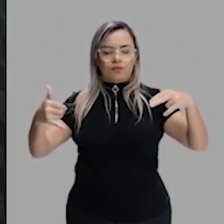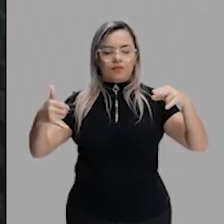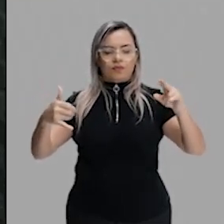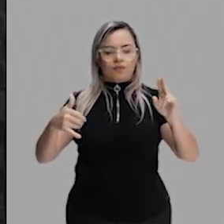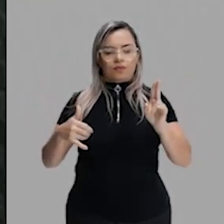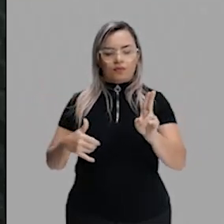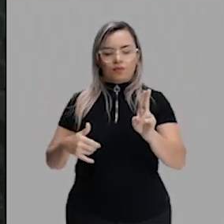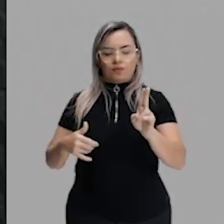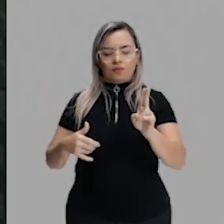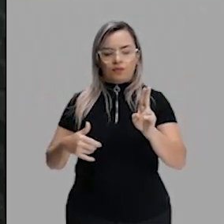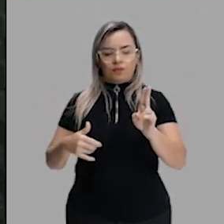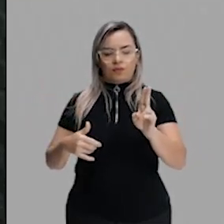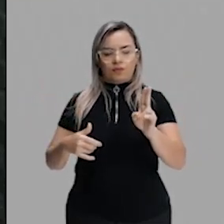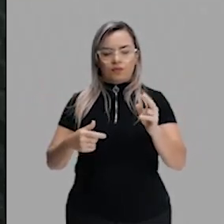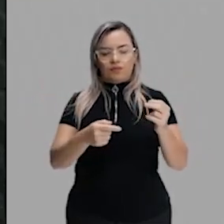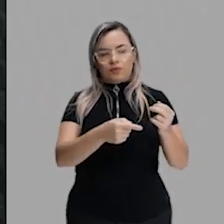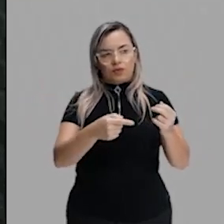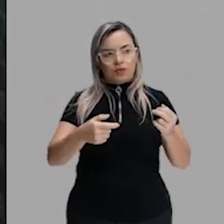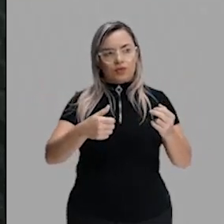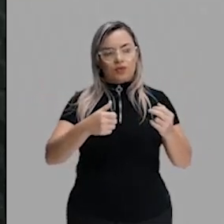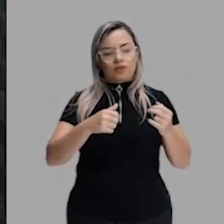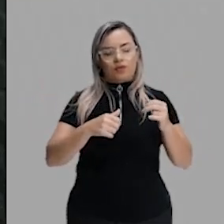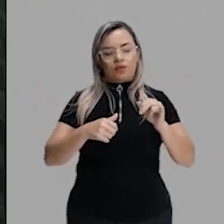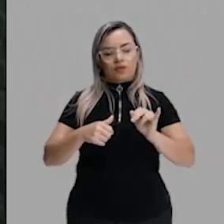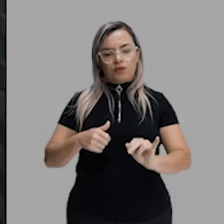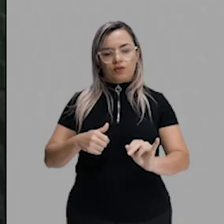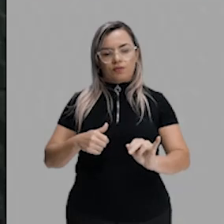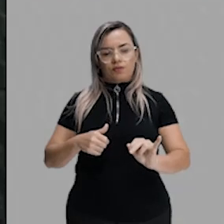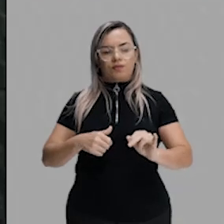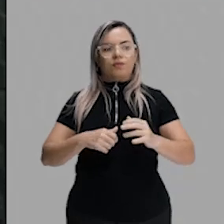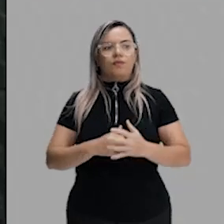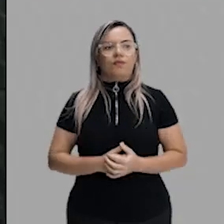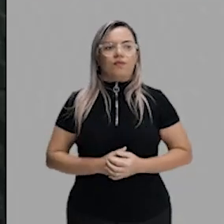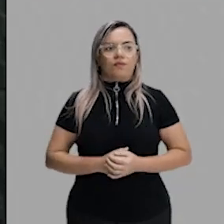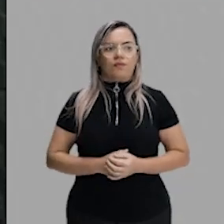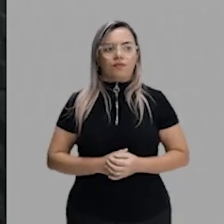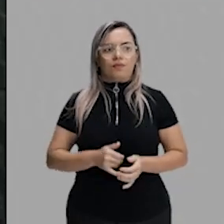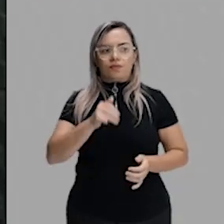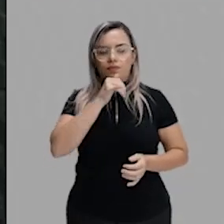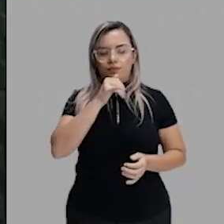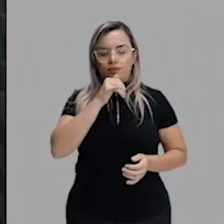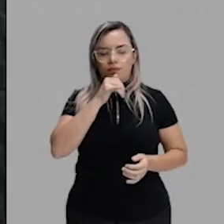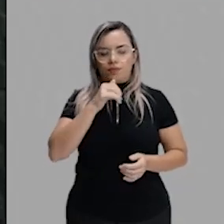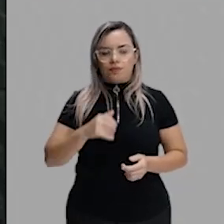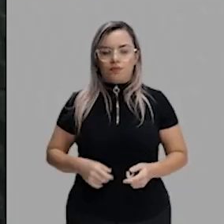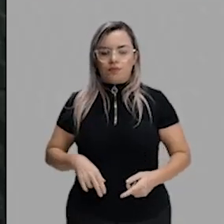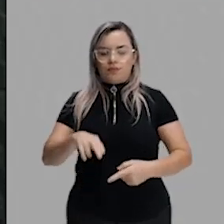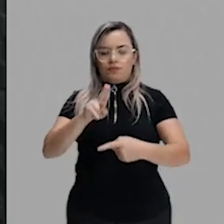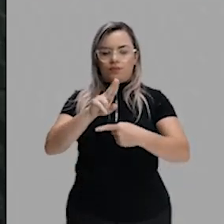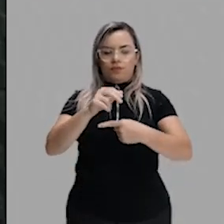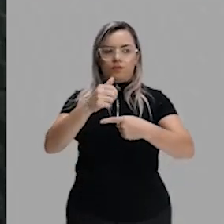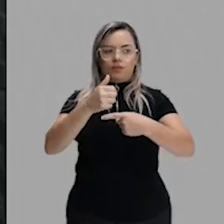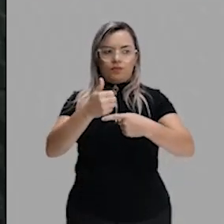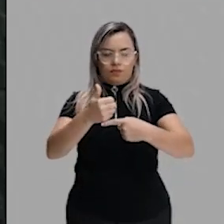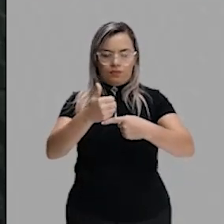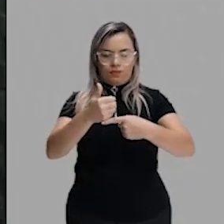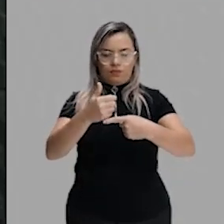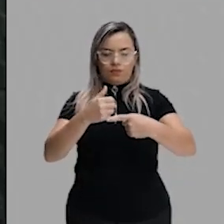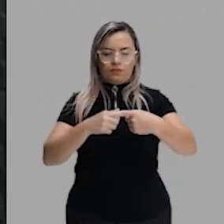a corrente elétrica. Certo? Então, se nós pegarmos aqui, por exemplo, uma DDP 1 e uma corrente elétrica